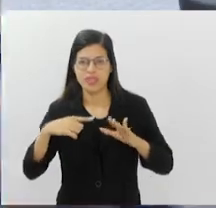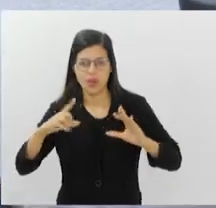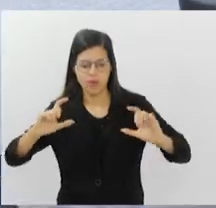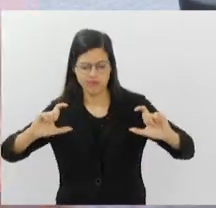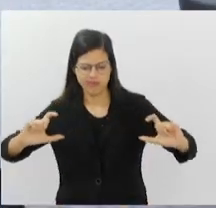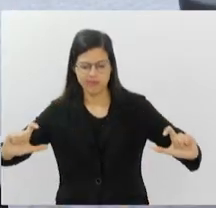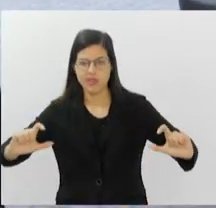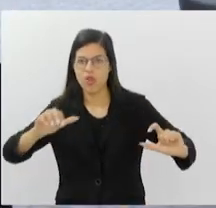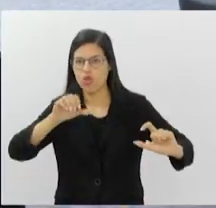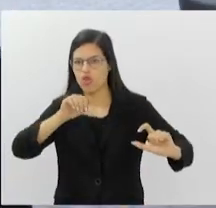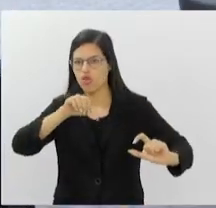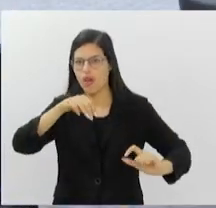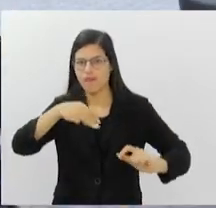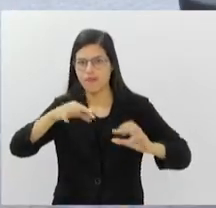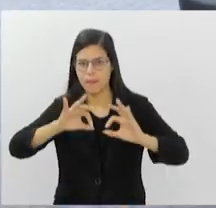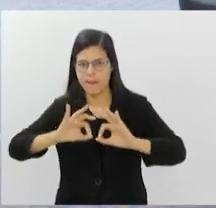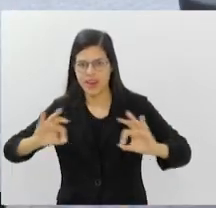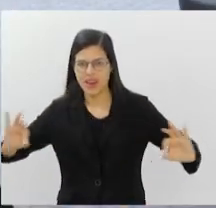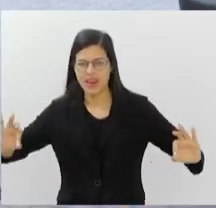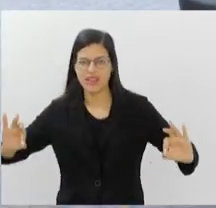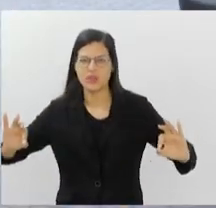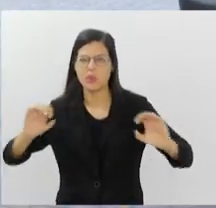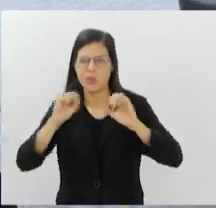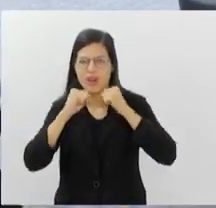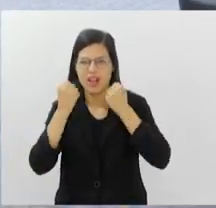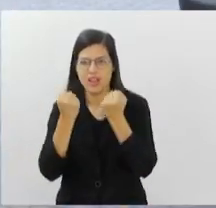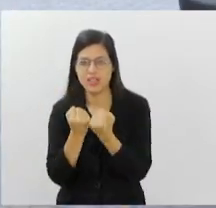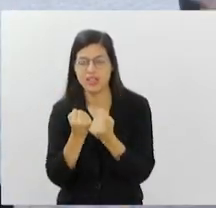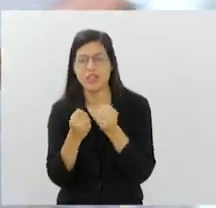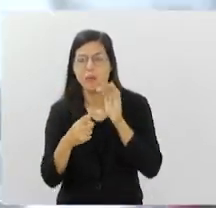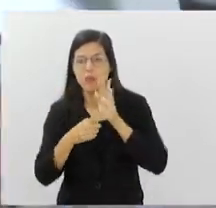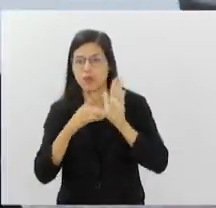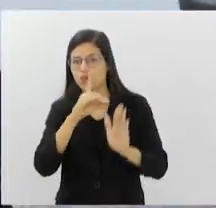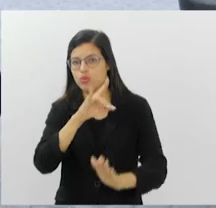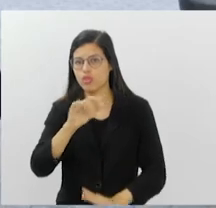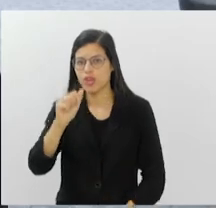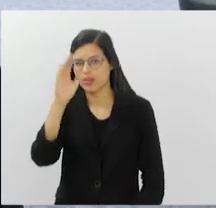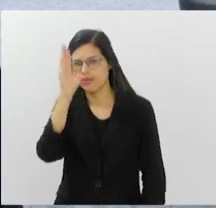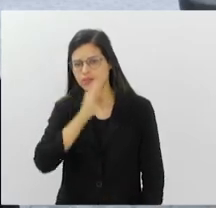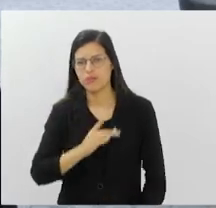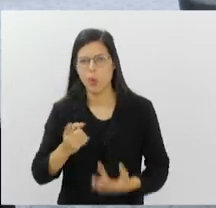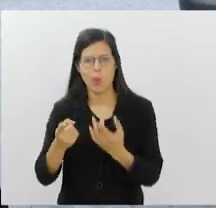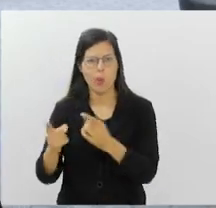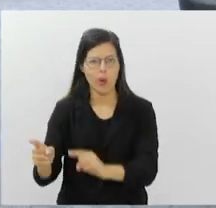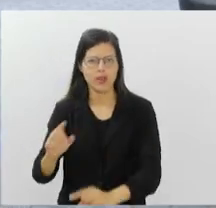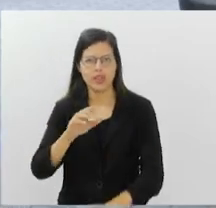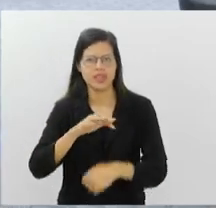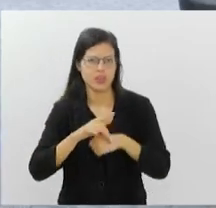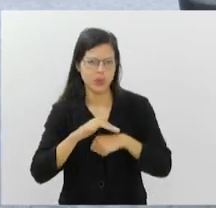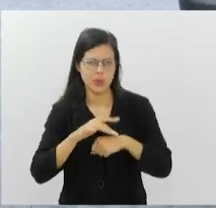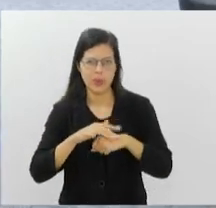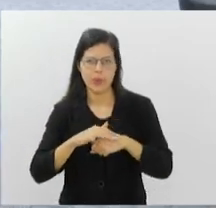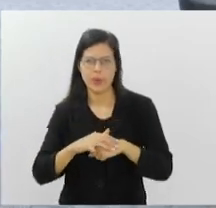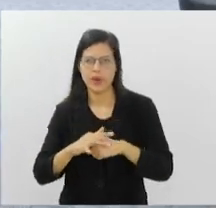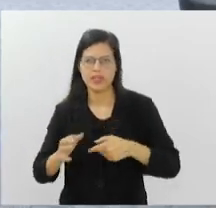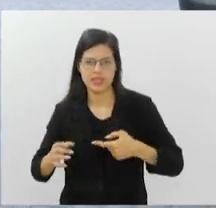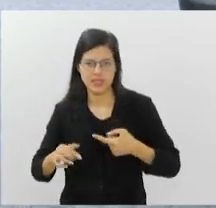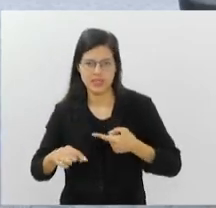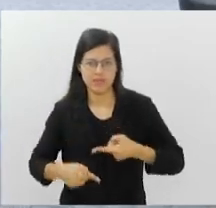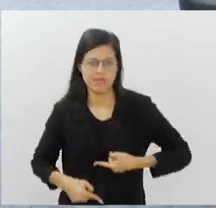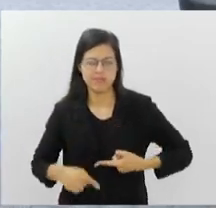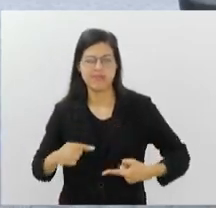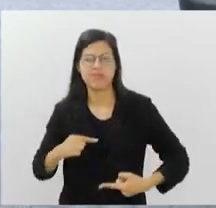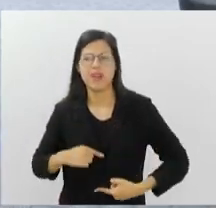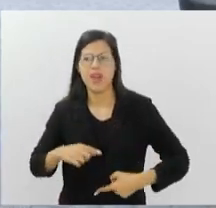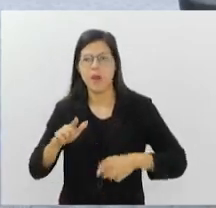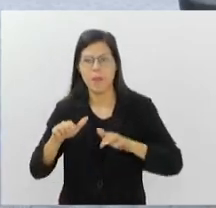Maracanã, fazendo uma alusão ao Dia Nacional de Combate à Sífilis e à Sífilis Congênita, que é uma iniciativa